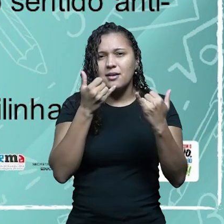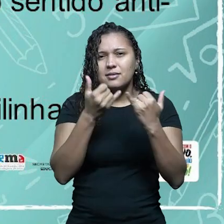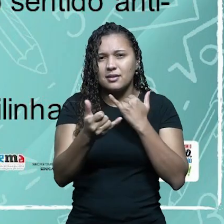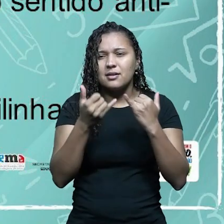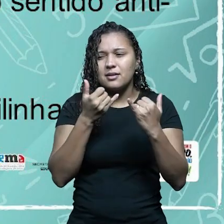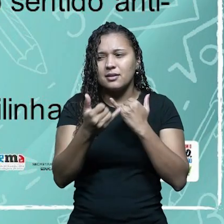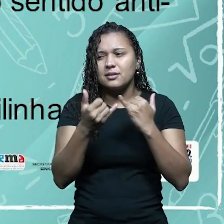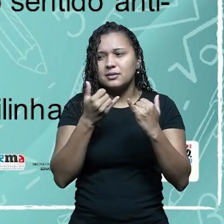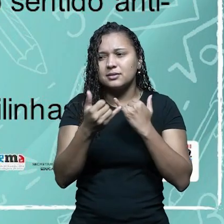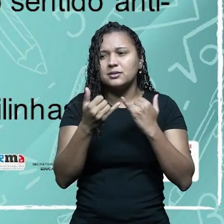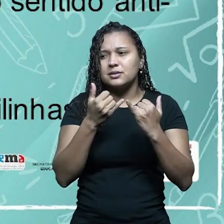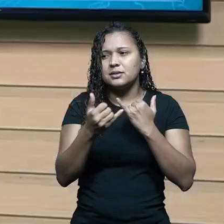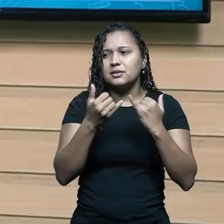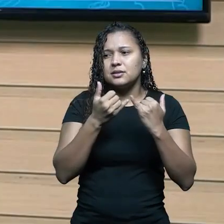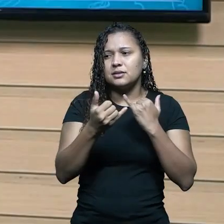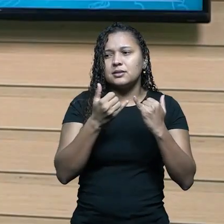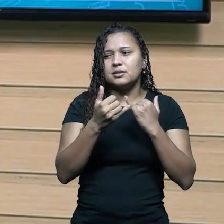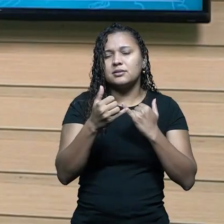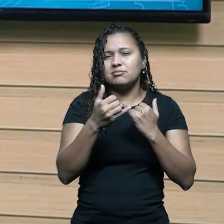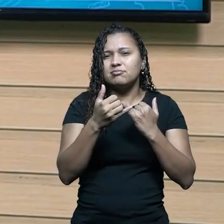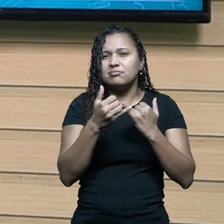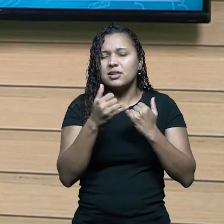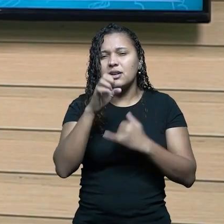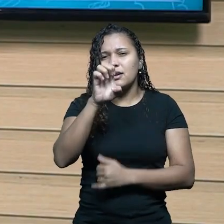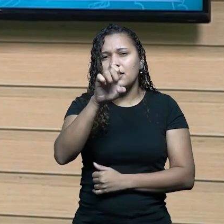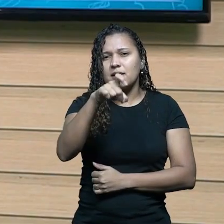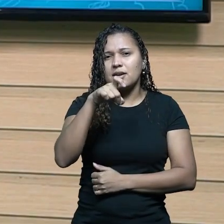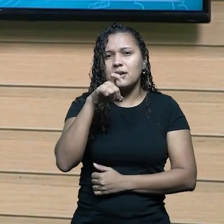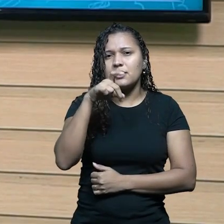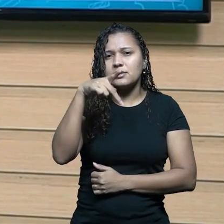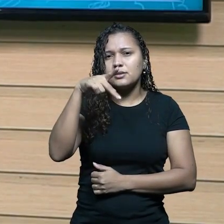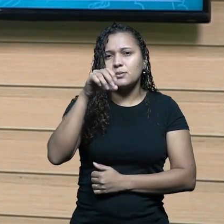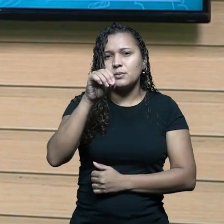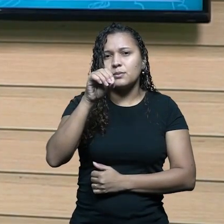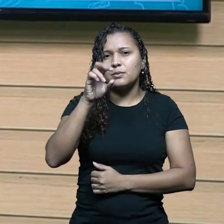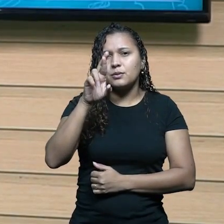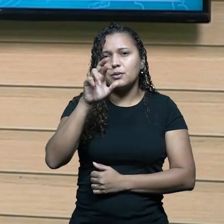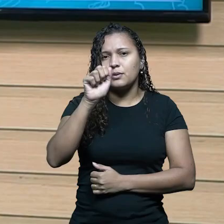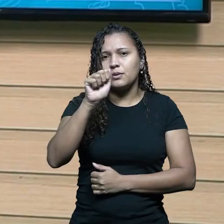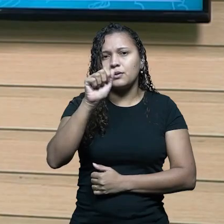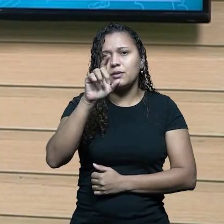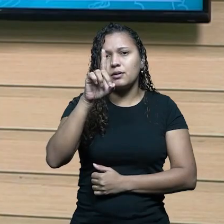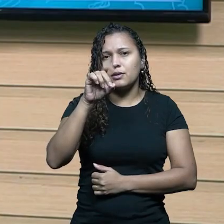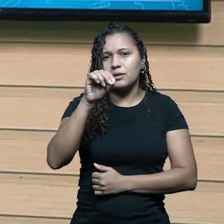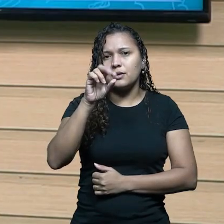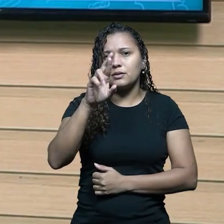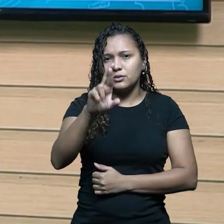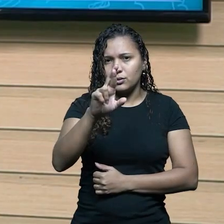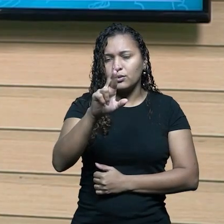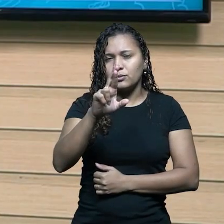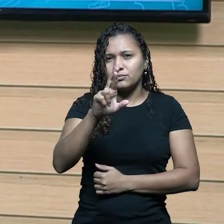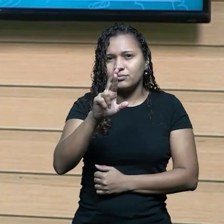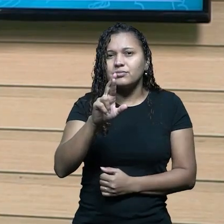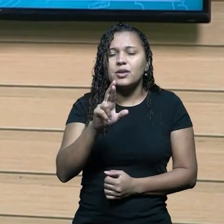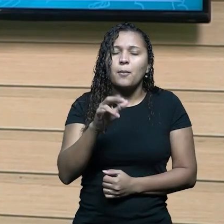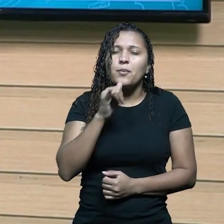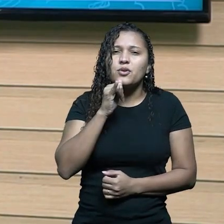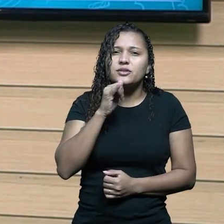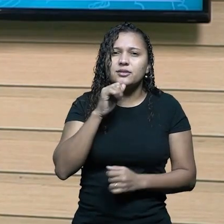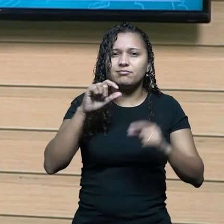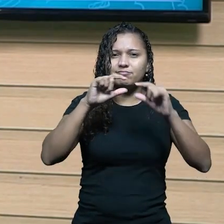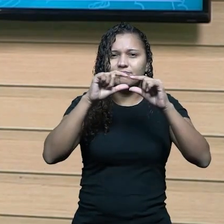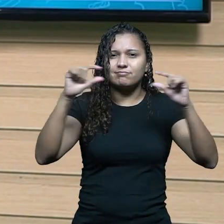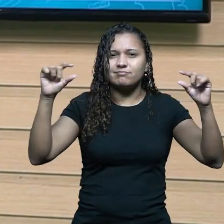ao explorador do Windows. Então nós temos o Windows Explorer, onde você abre o Explorer e vai